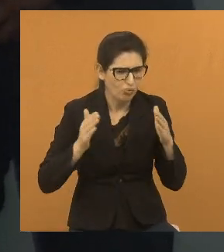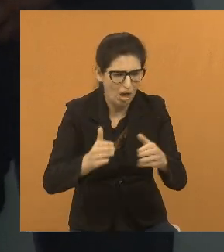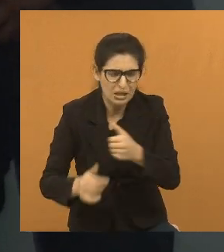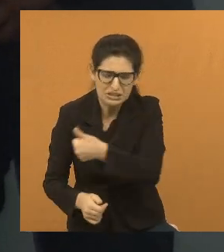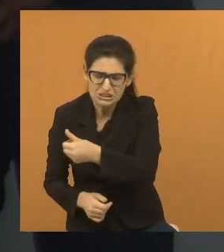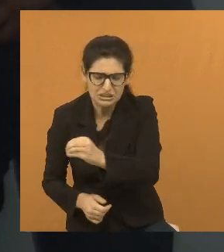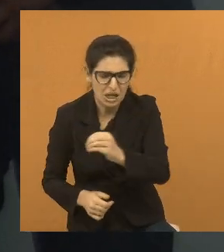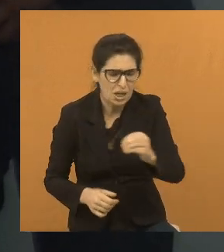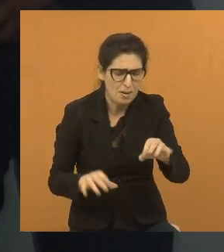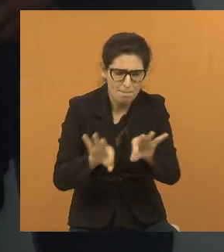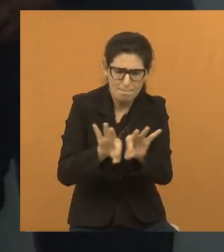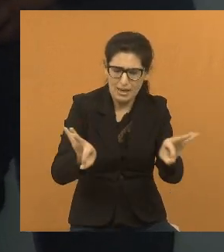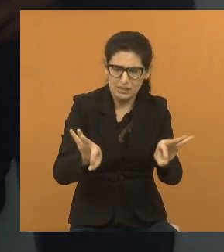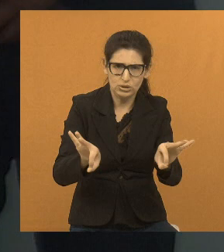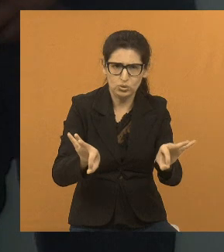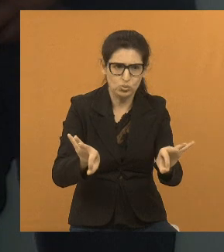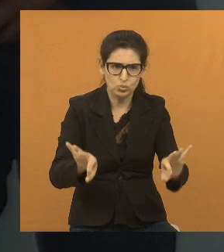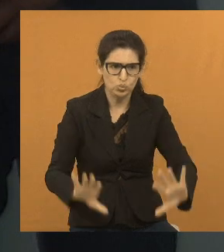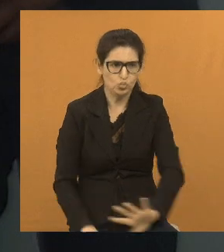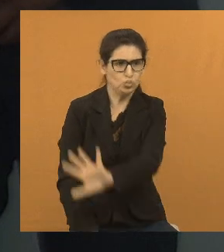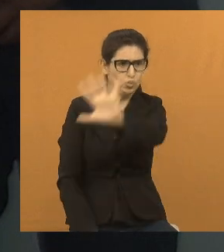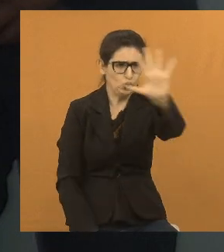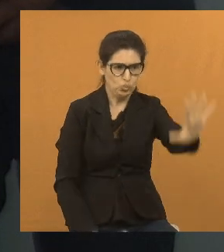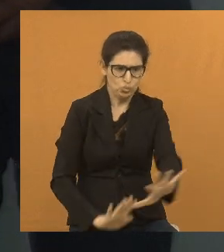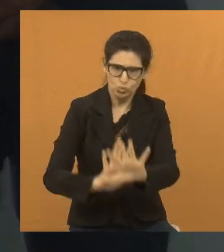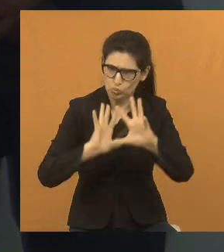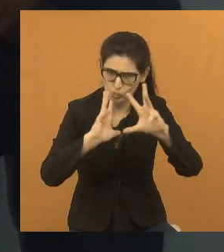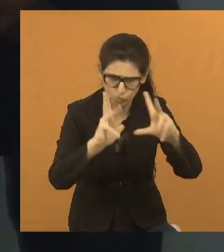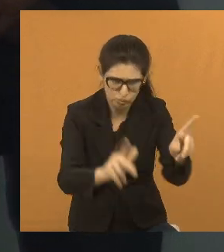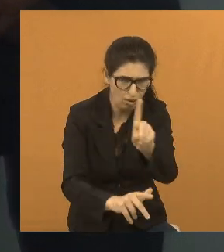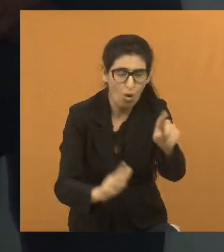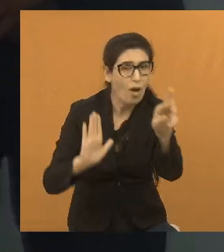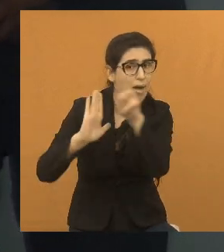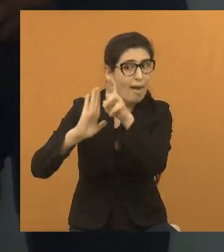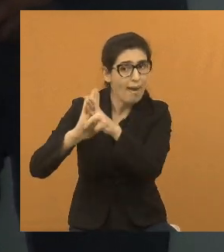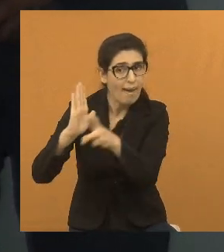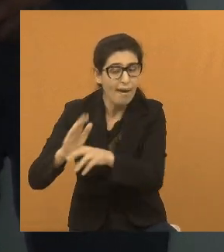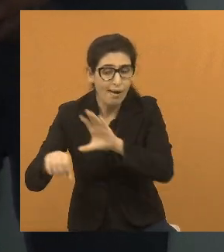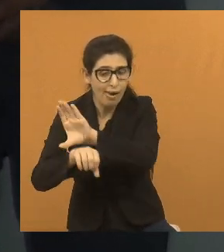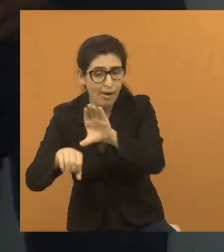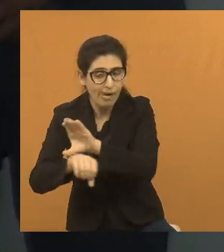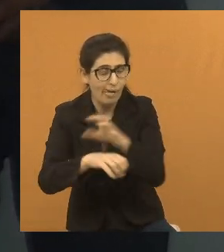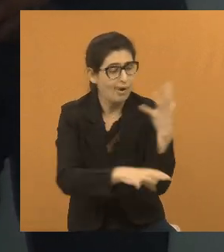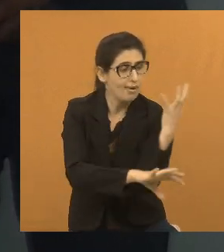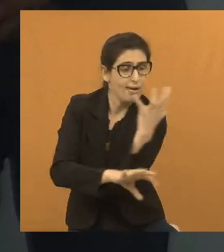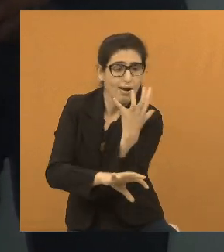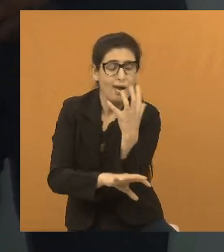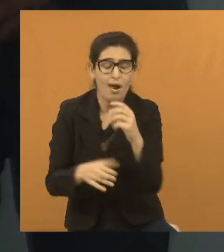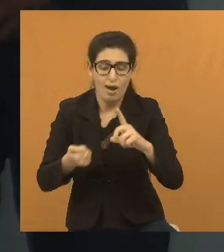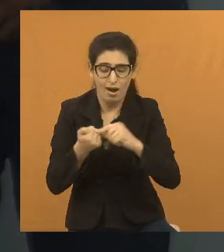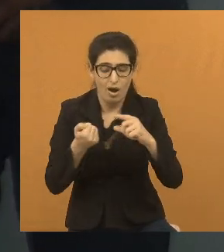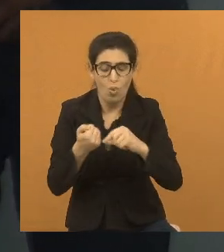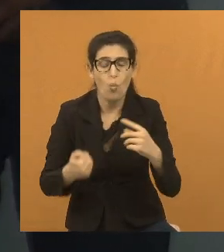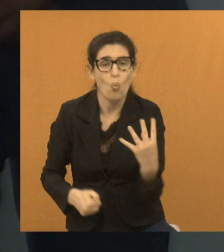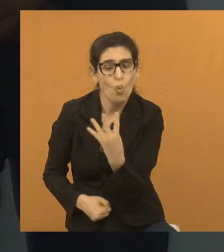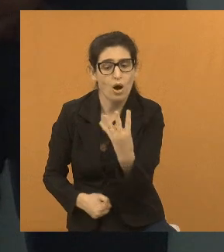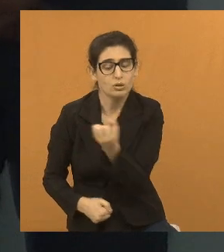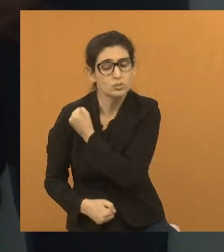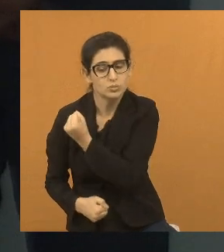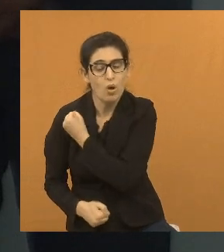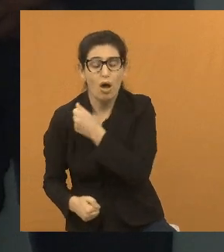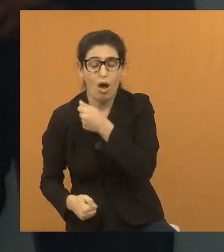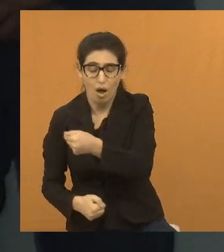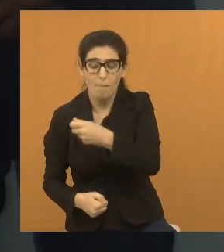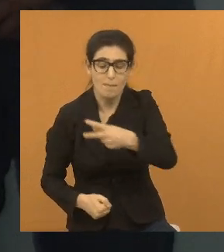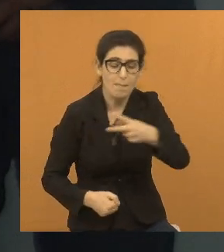100 metros. Tá? Para o município todo, vale a regra do Código Florestal, artigo 4º, que a APP ela